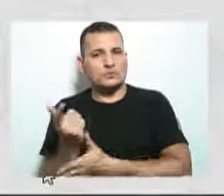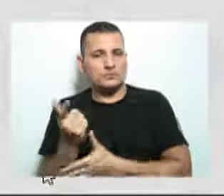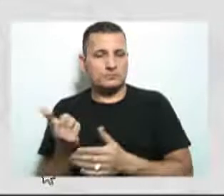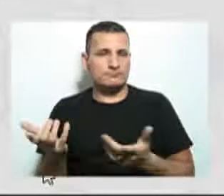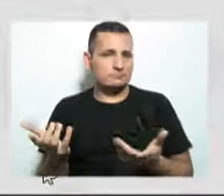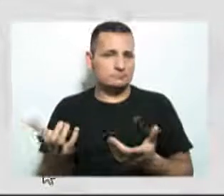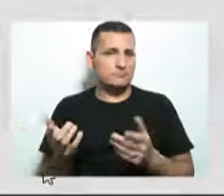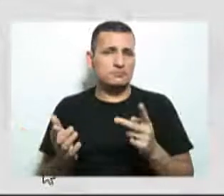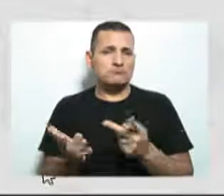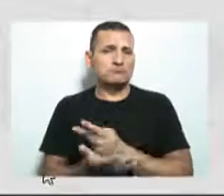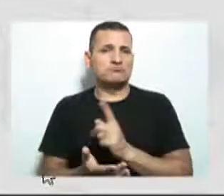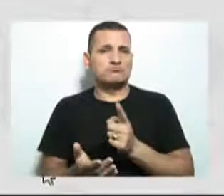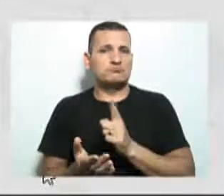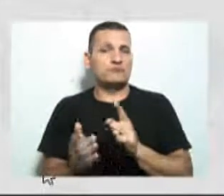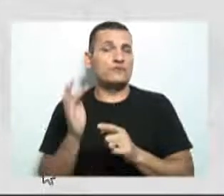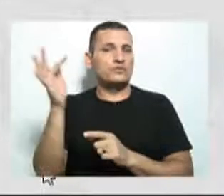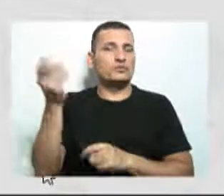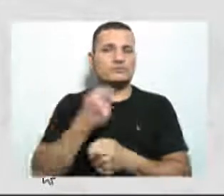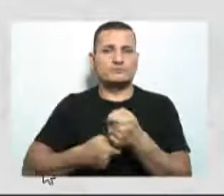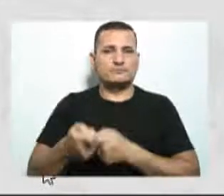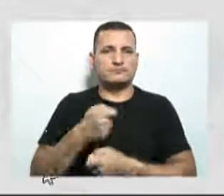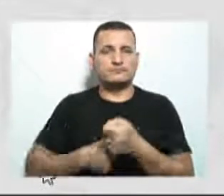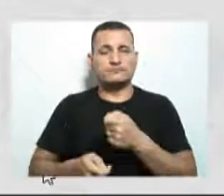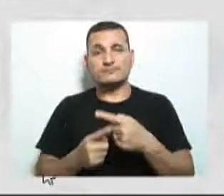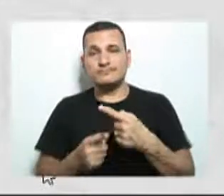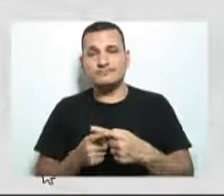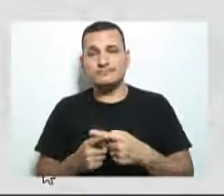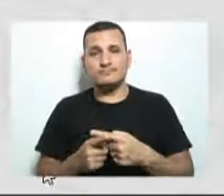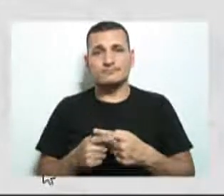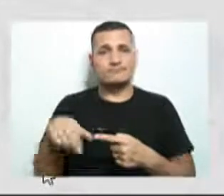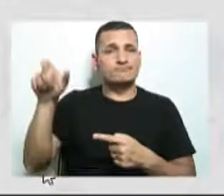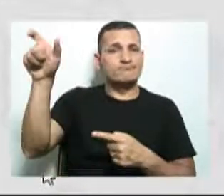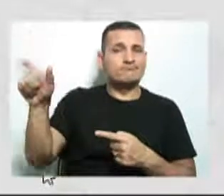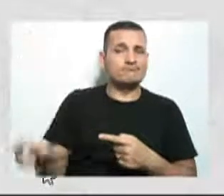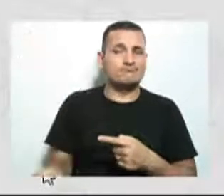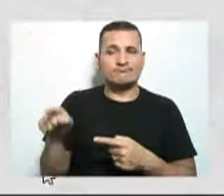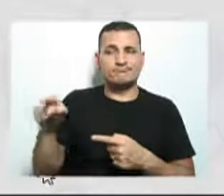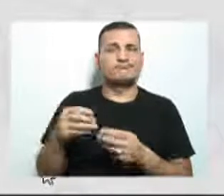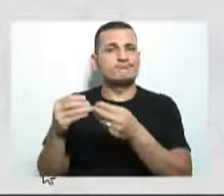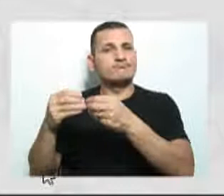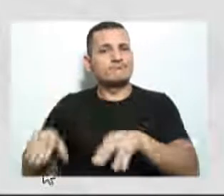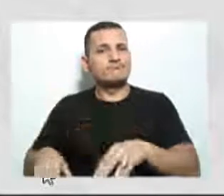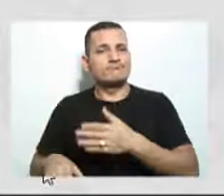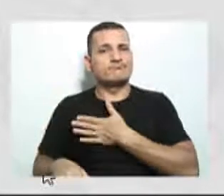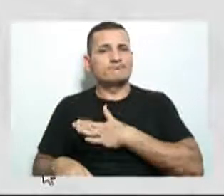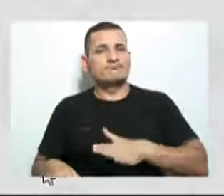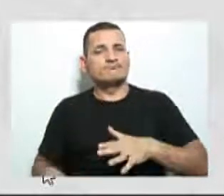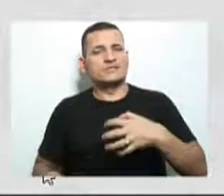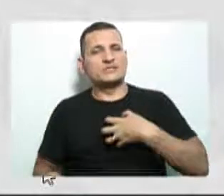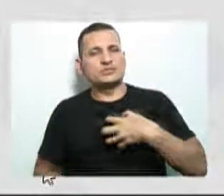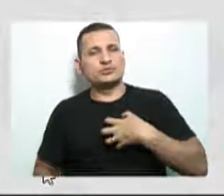acontecer as futuras negociações. Por quê? Porque a outra parte ficou lesada, não gostou, se sentiu